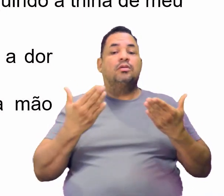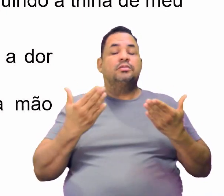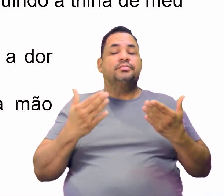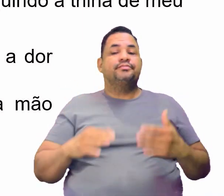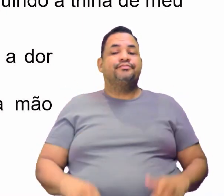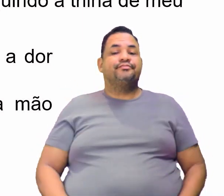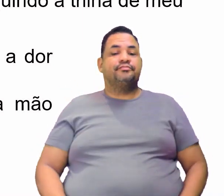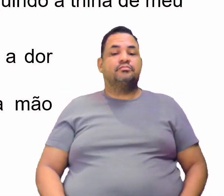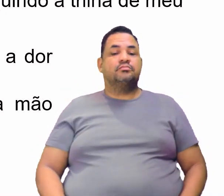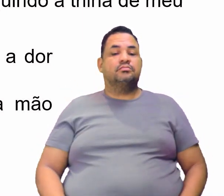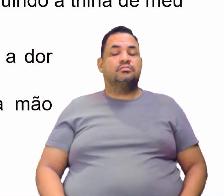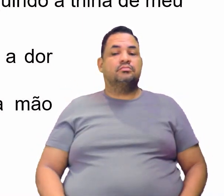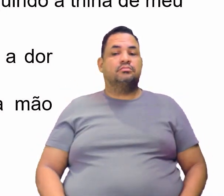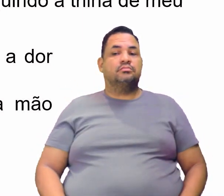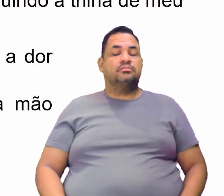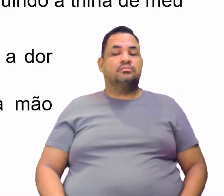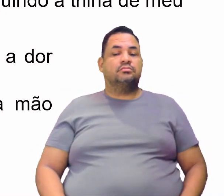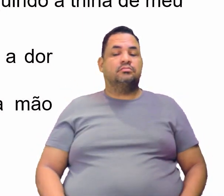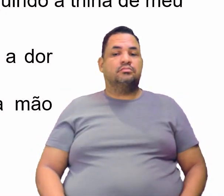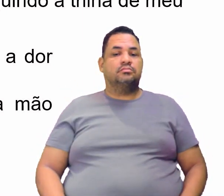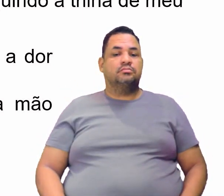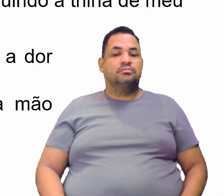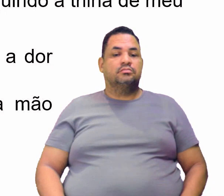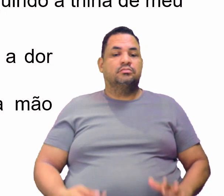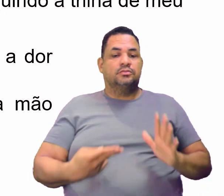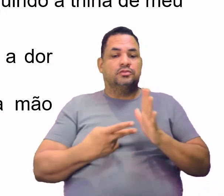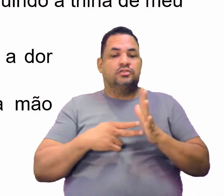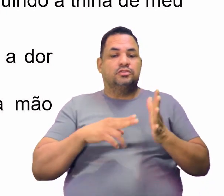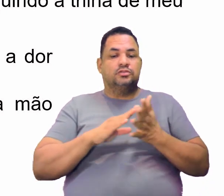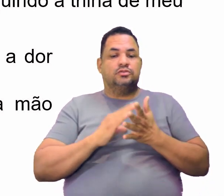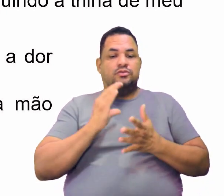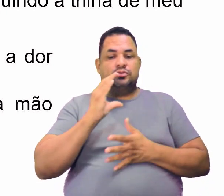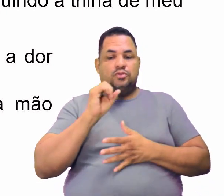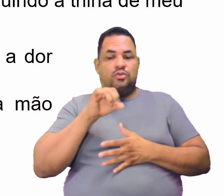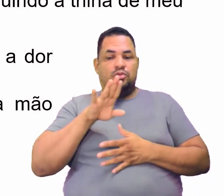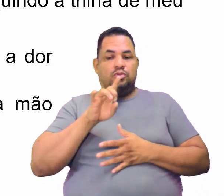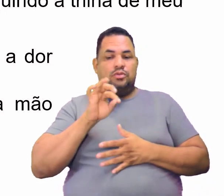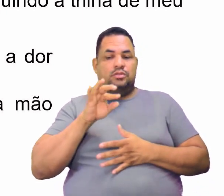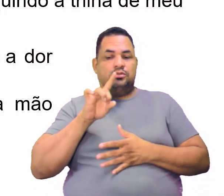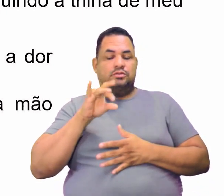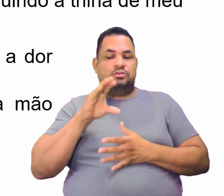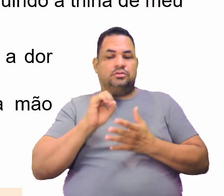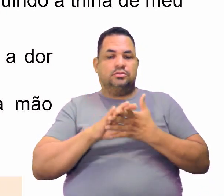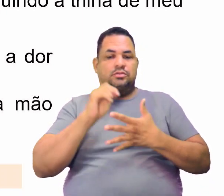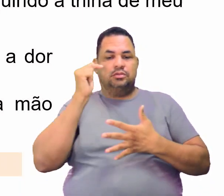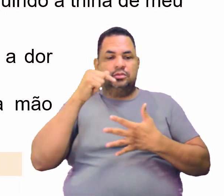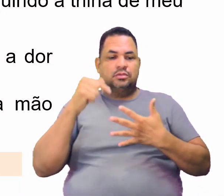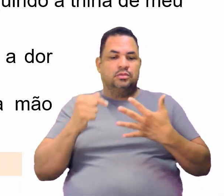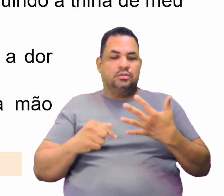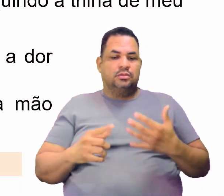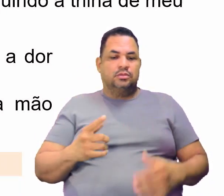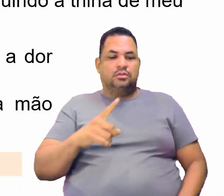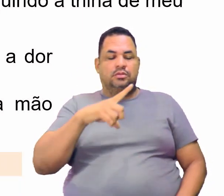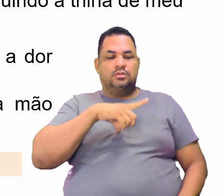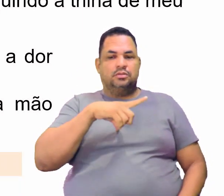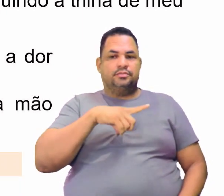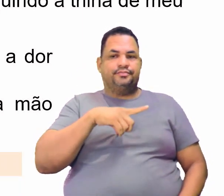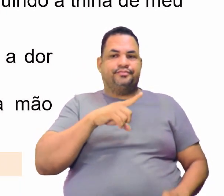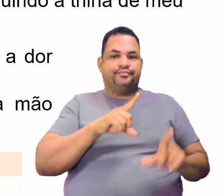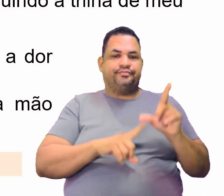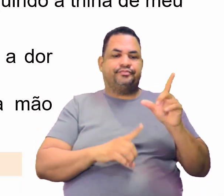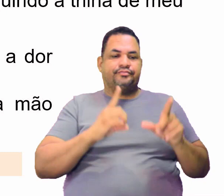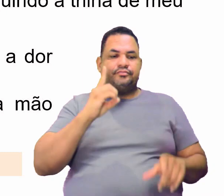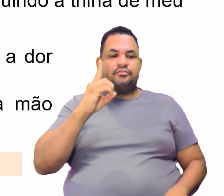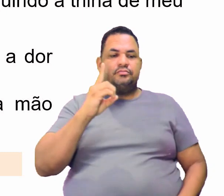Ou seja, não foi empregado o sentido conotativo. A, B, C, D ou E. Nós temos aqui a